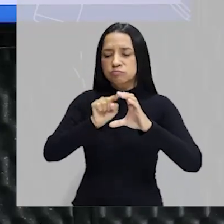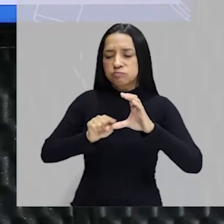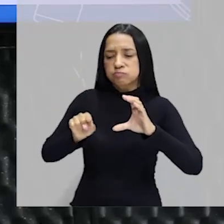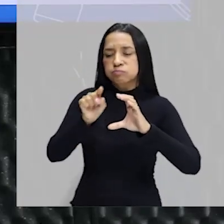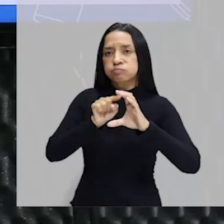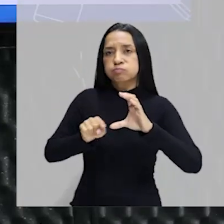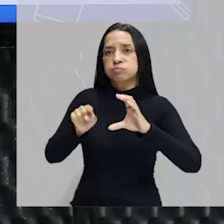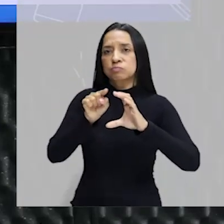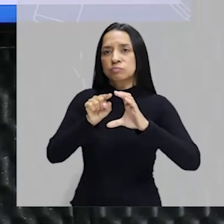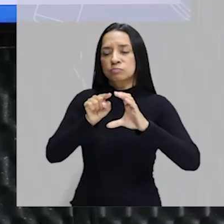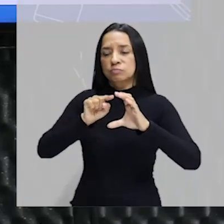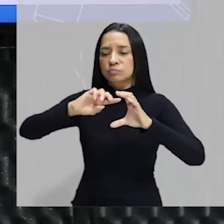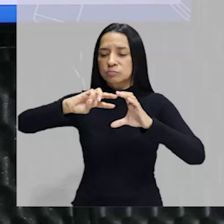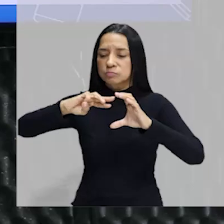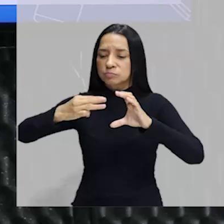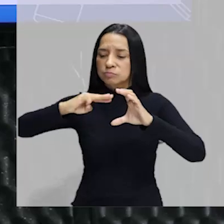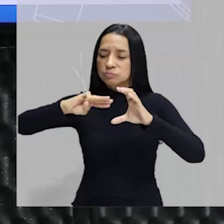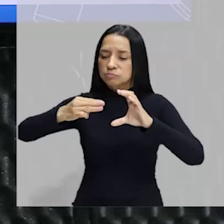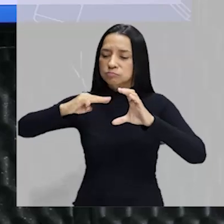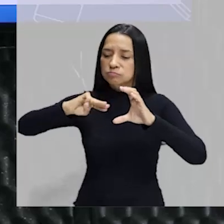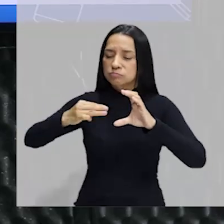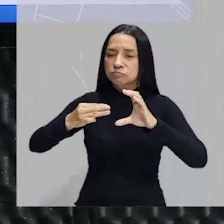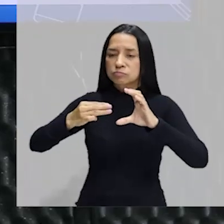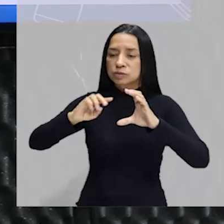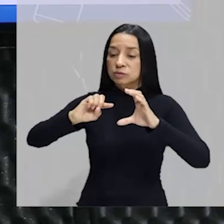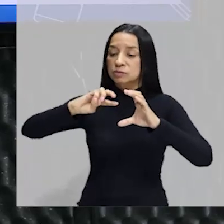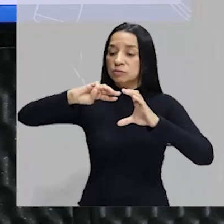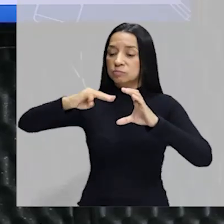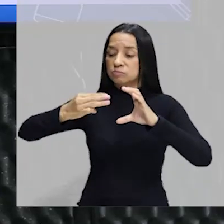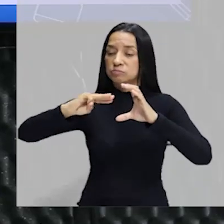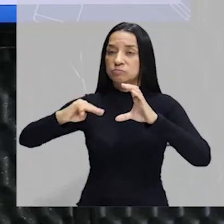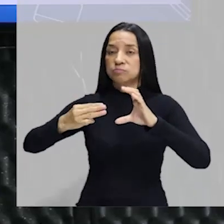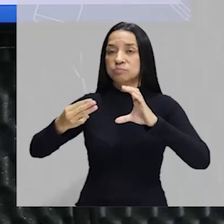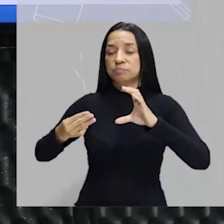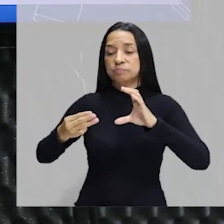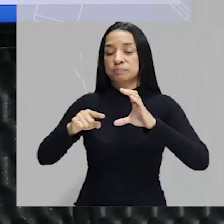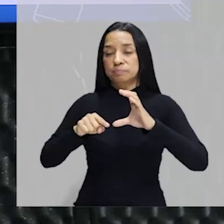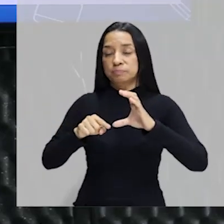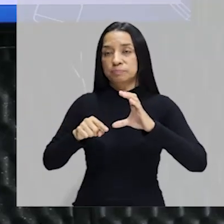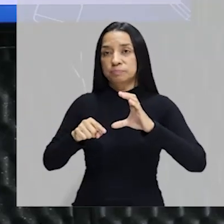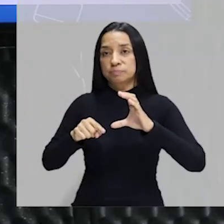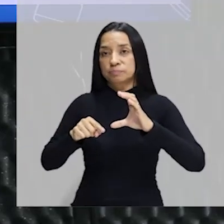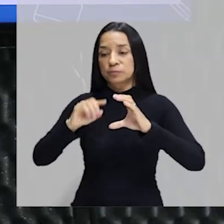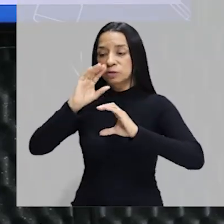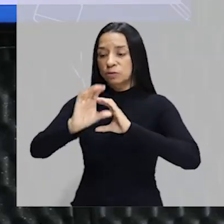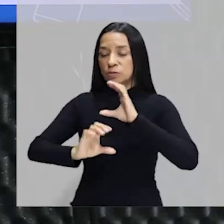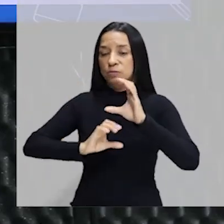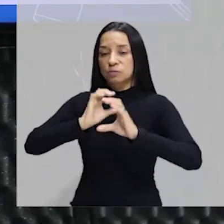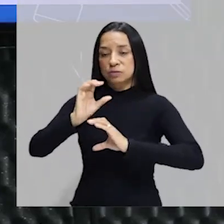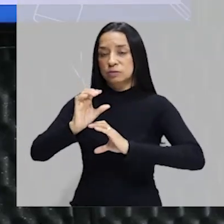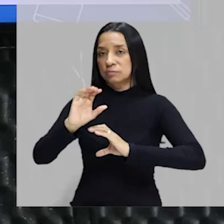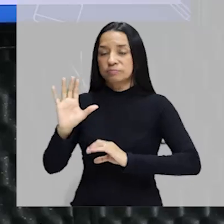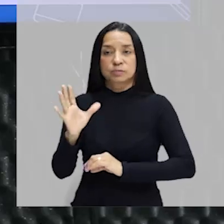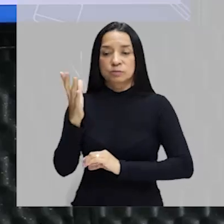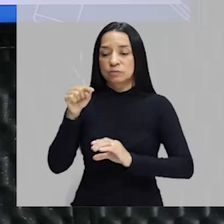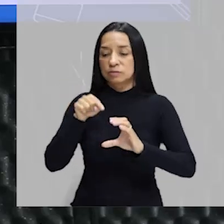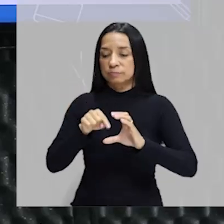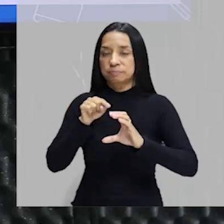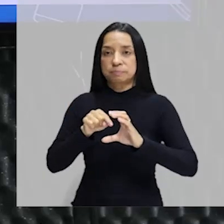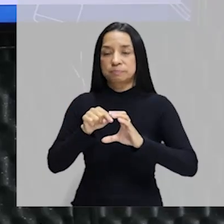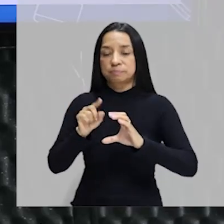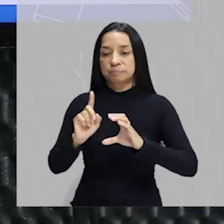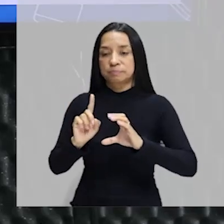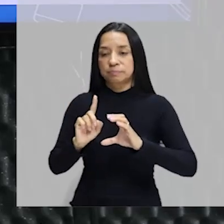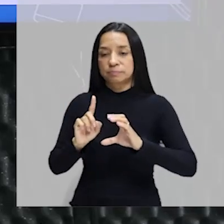monte de dobras. Essas dobras são as cristas mitocondriais. Então, o ciclo de Krebs não acontece ali,